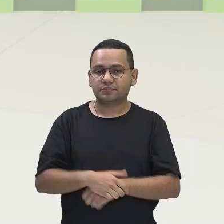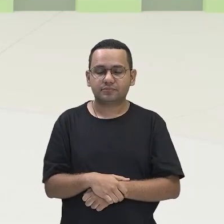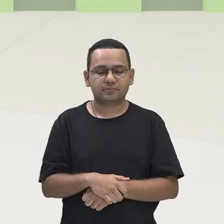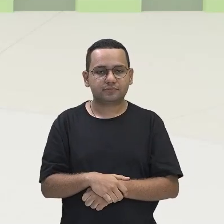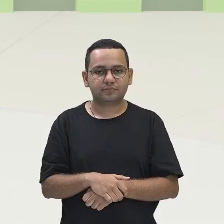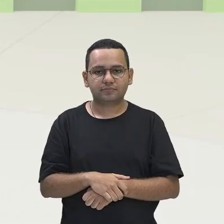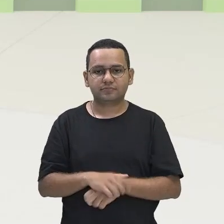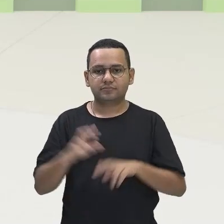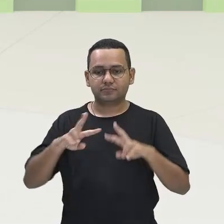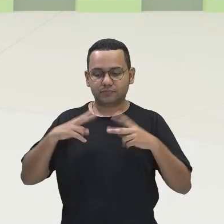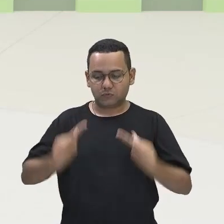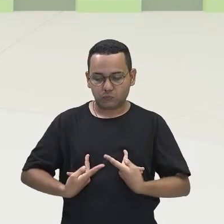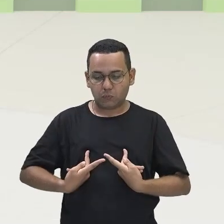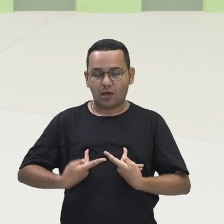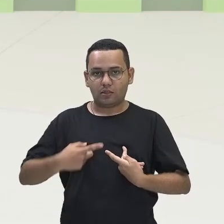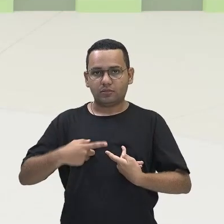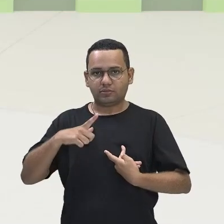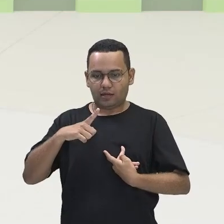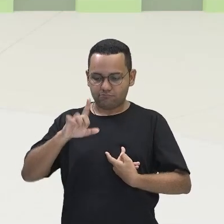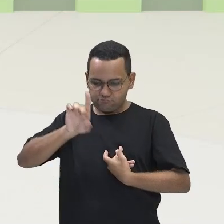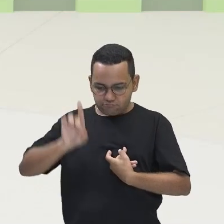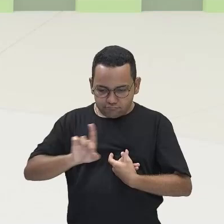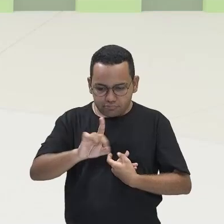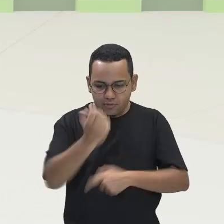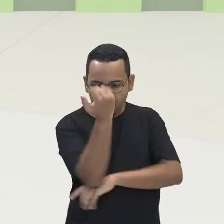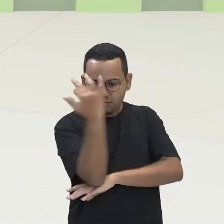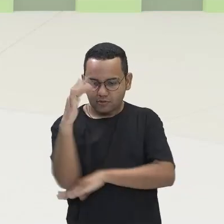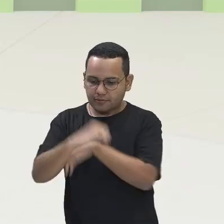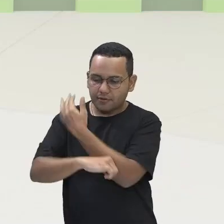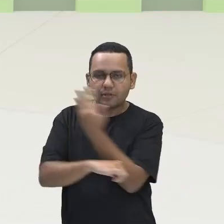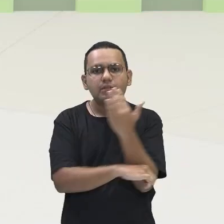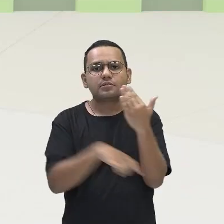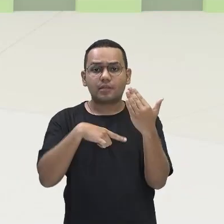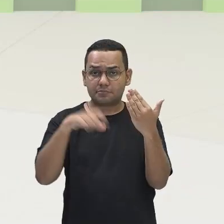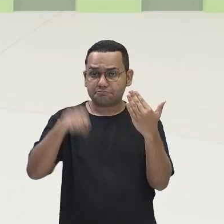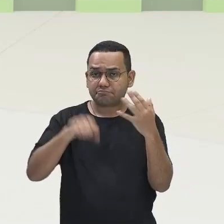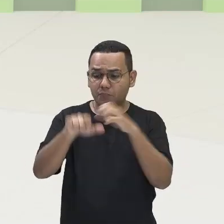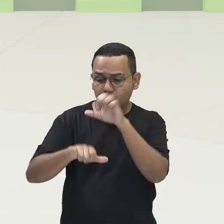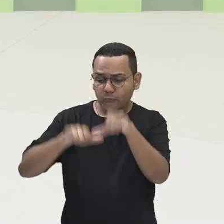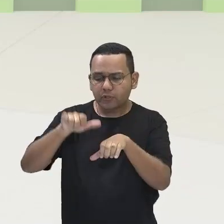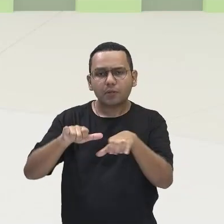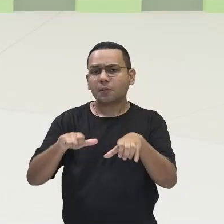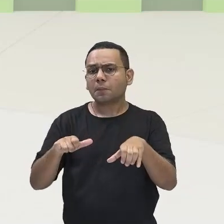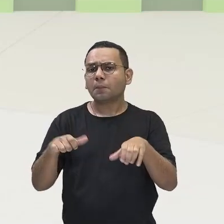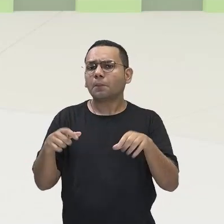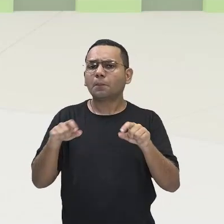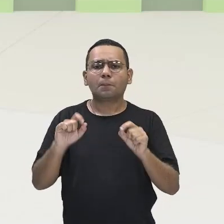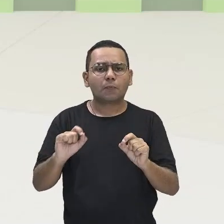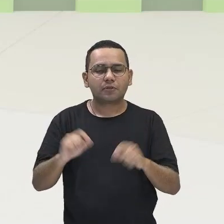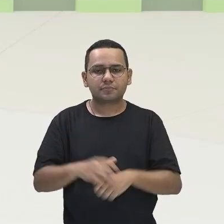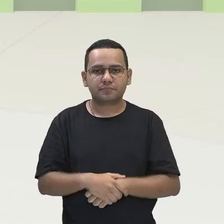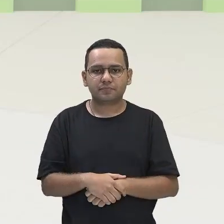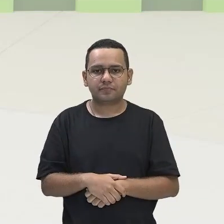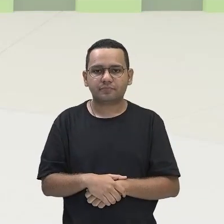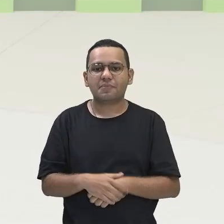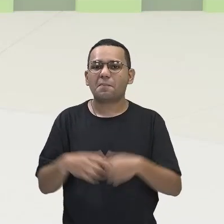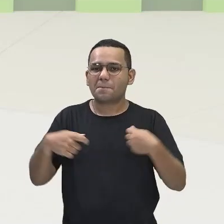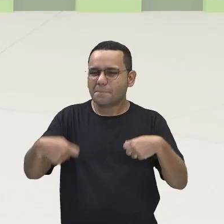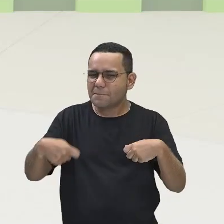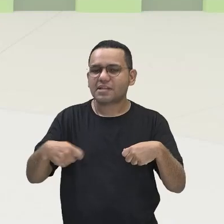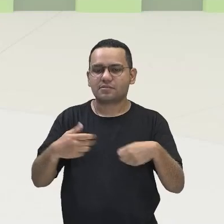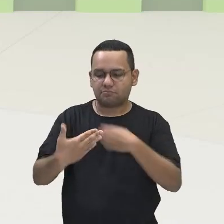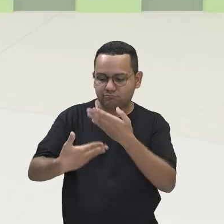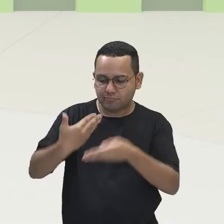ambiente natural, ele começa a causar alterações, porque ele tem necessidades para manter a